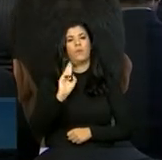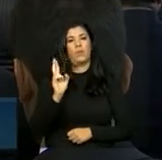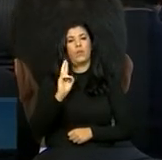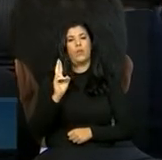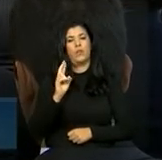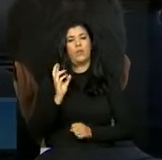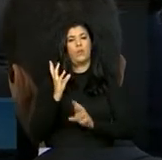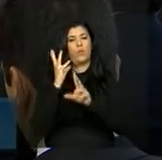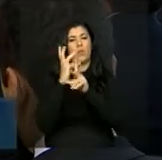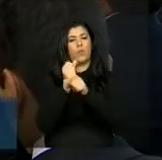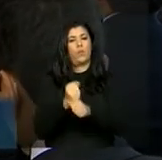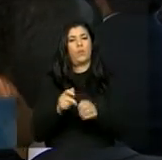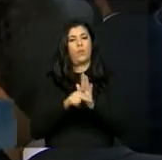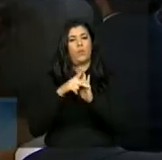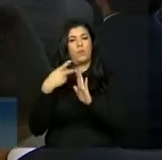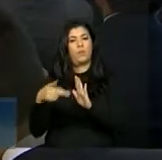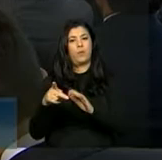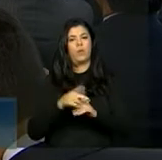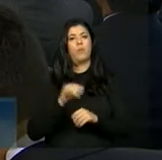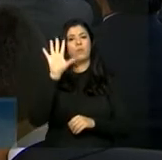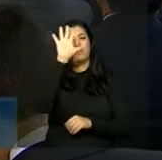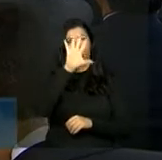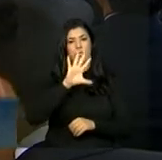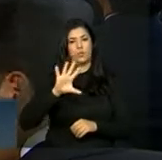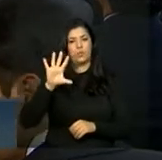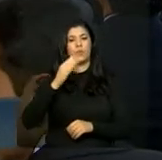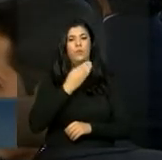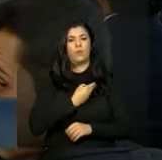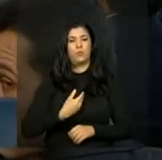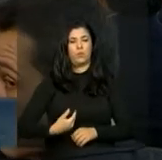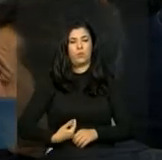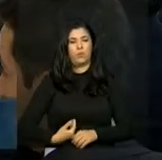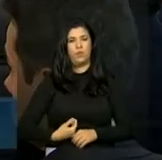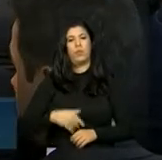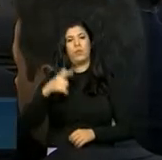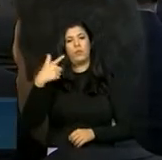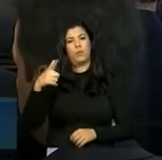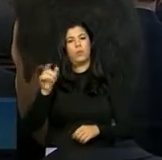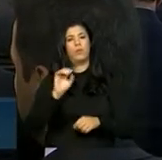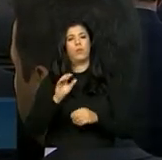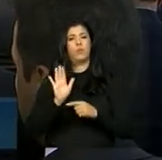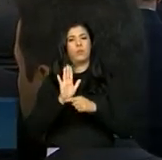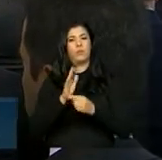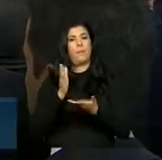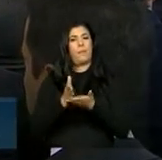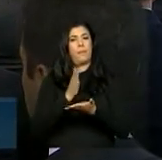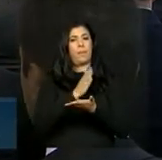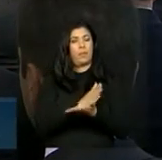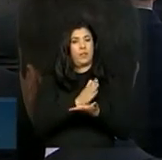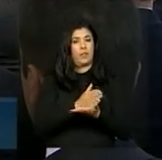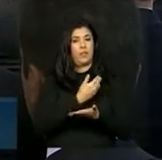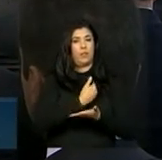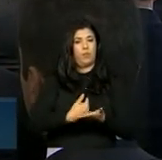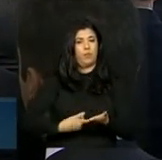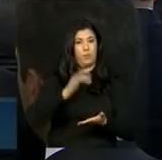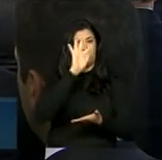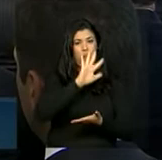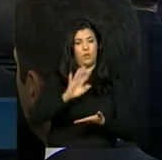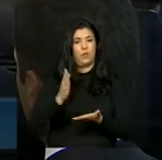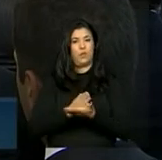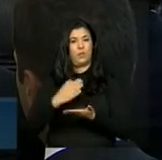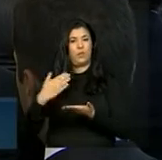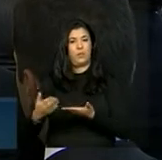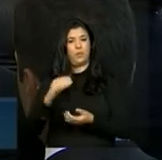recursos do orçamento Geral da União o restante seria contrapartida do próprio Estado do próprio a própria CPTM